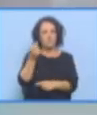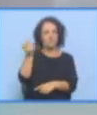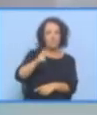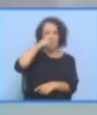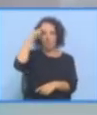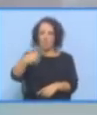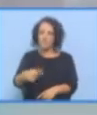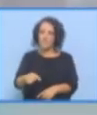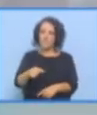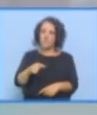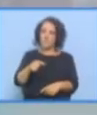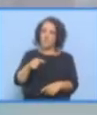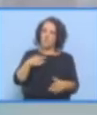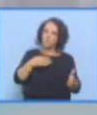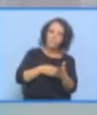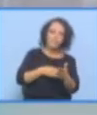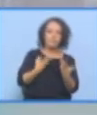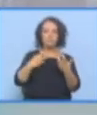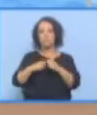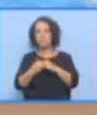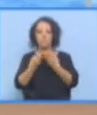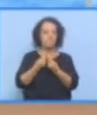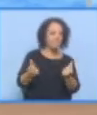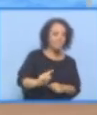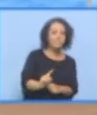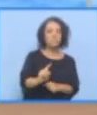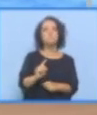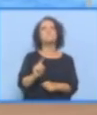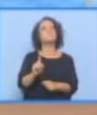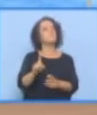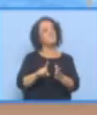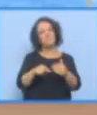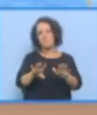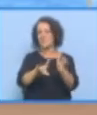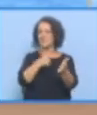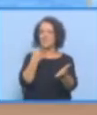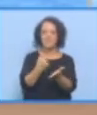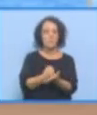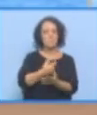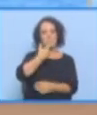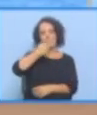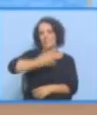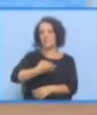difícil ultrapassar... Mesmo na adversidade, e era sempre essa certeza que a